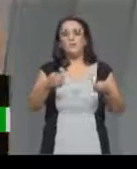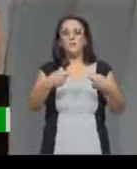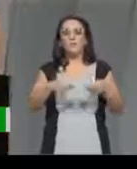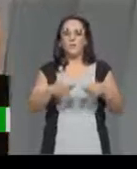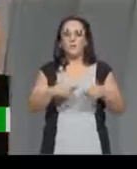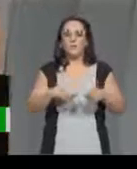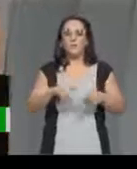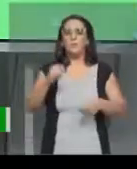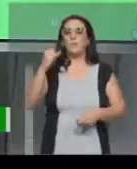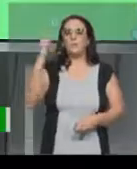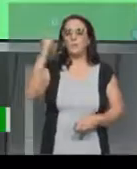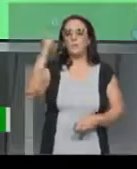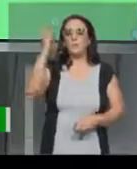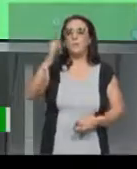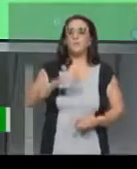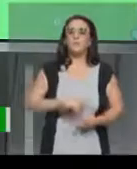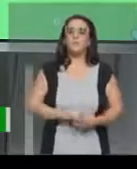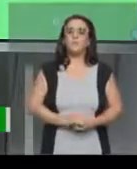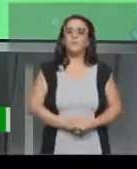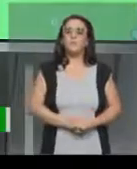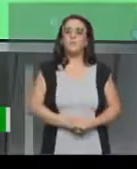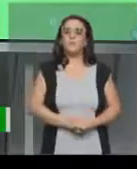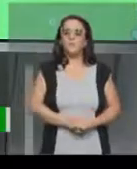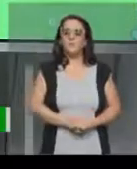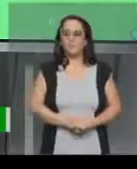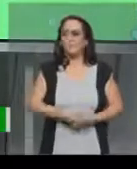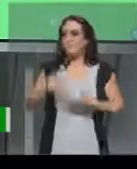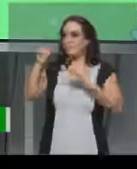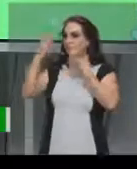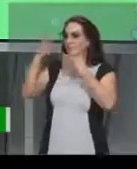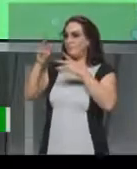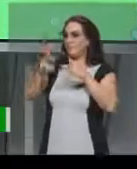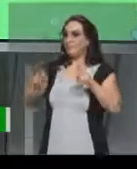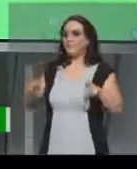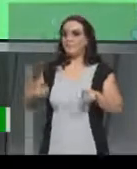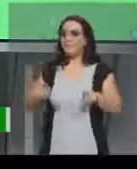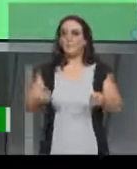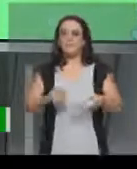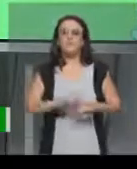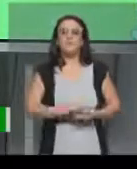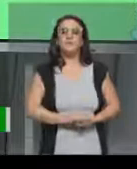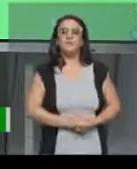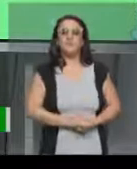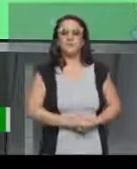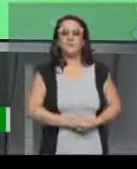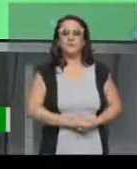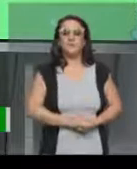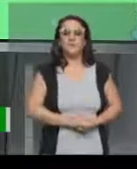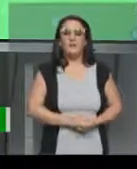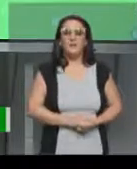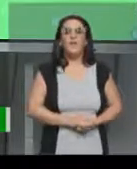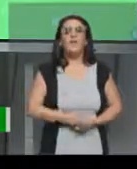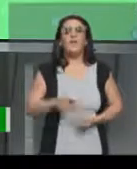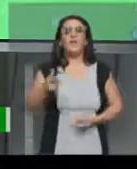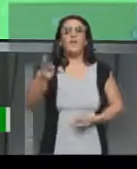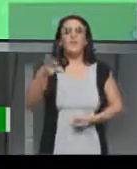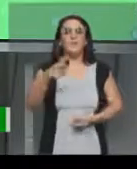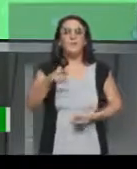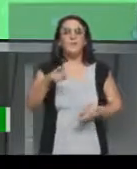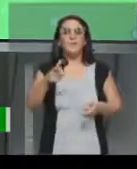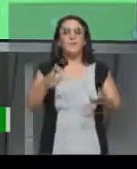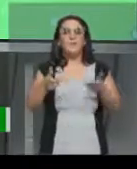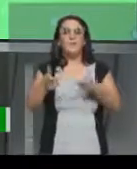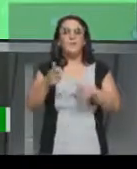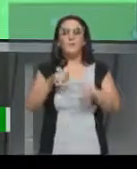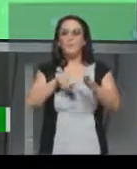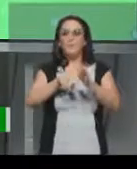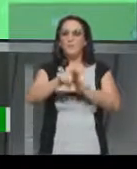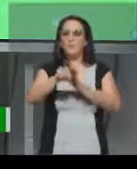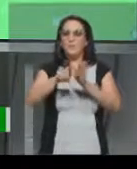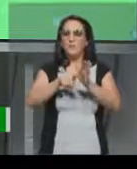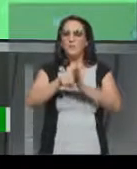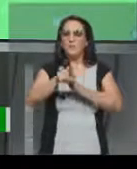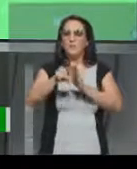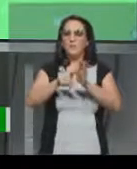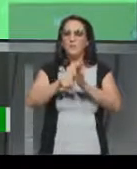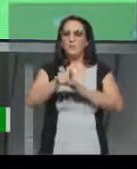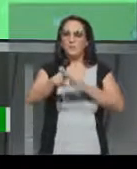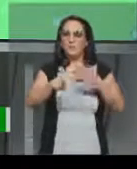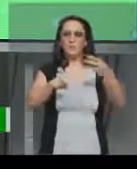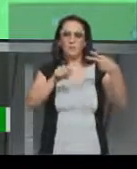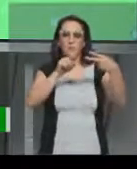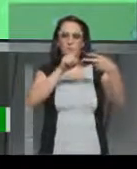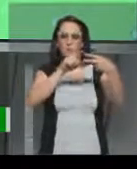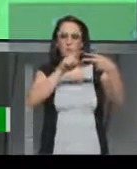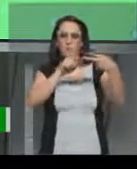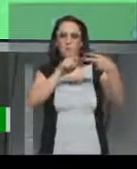também. Obrigada, professora. As nossas próximas dúvidas, na verdade, é da Maria, são